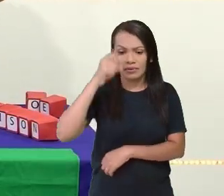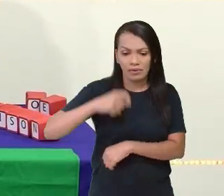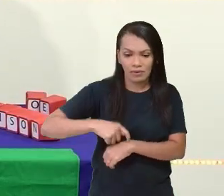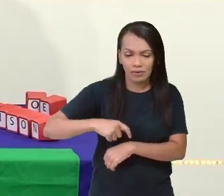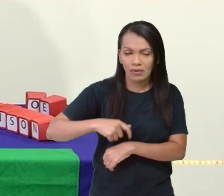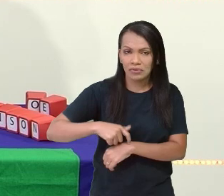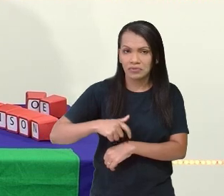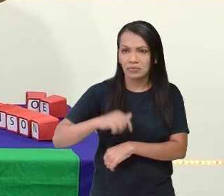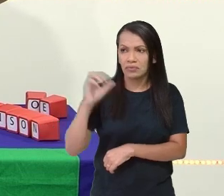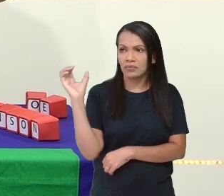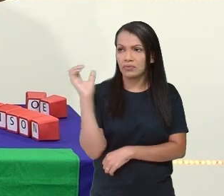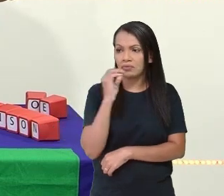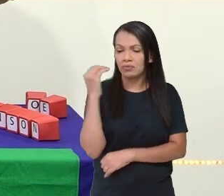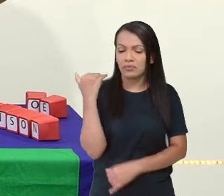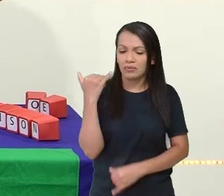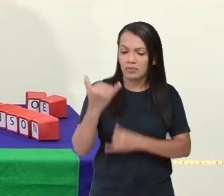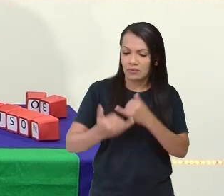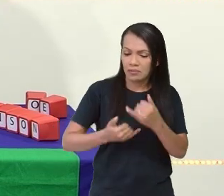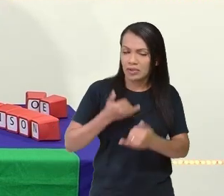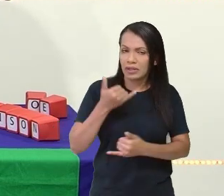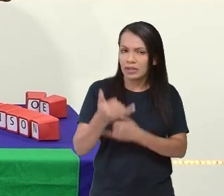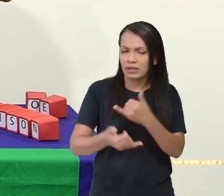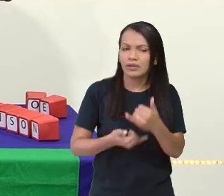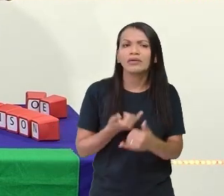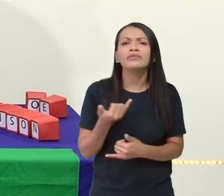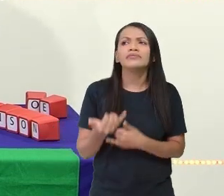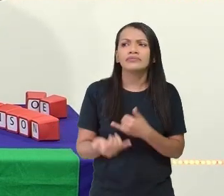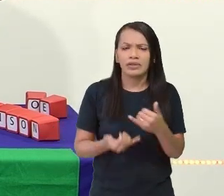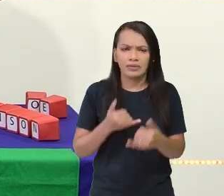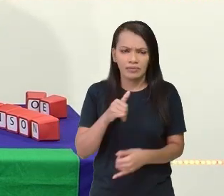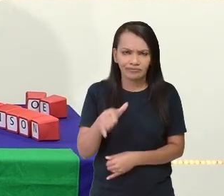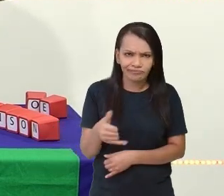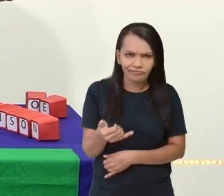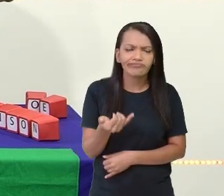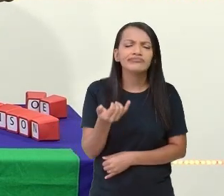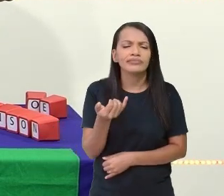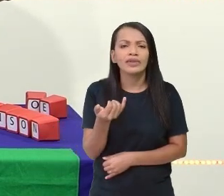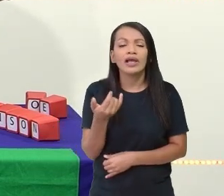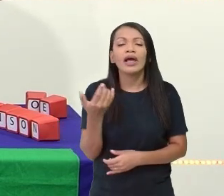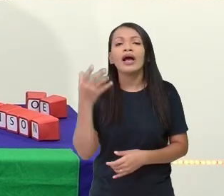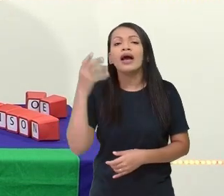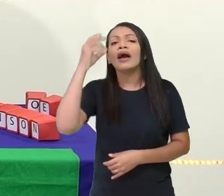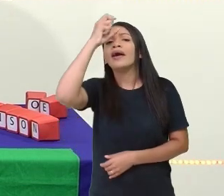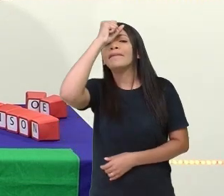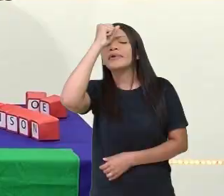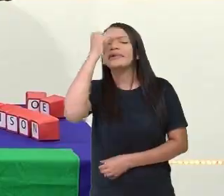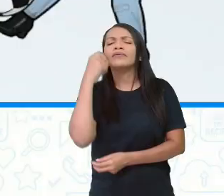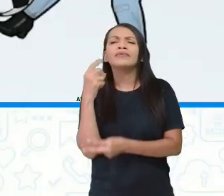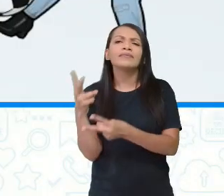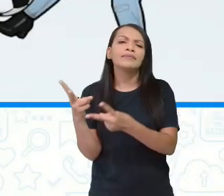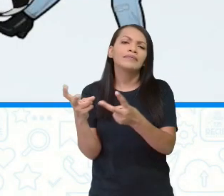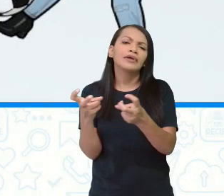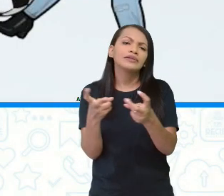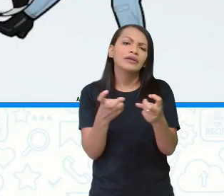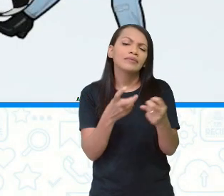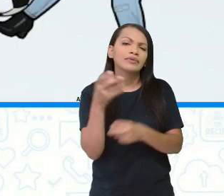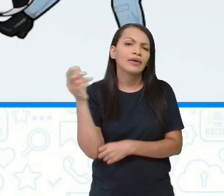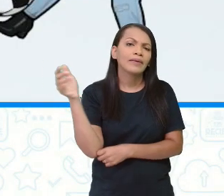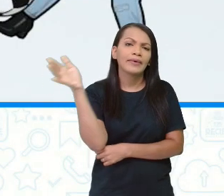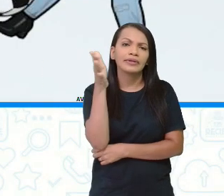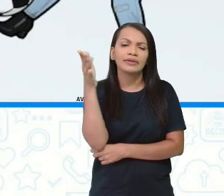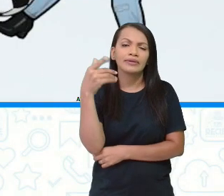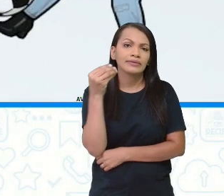não foi? A gente jogou, a gente brincou. A gente aprendeu a observar as bandeiras e tentamos relacionar os países,